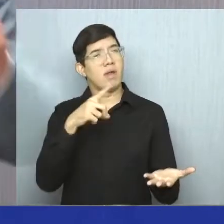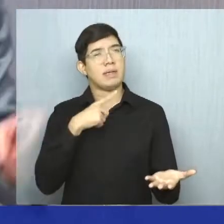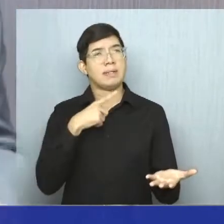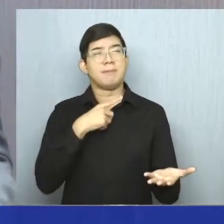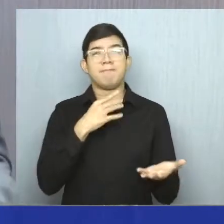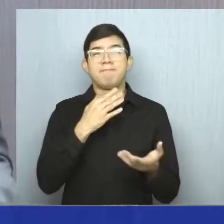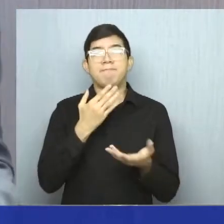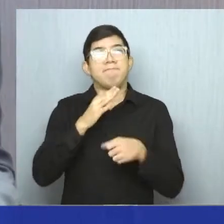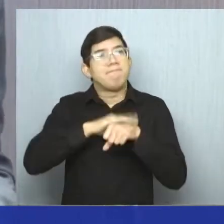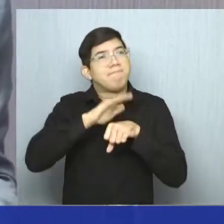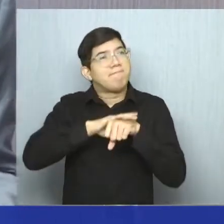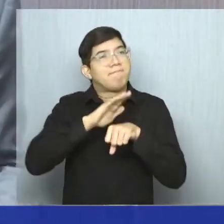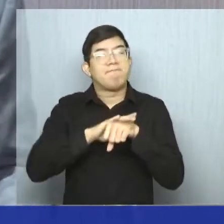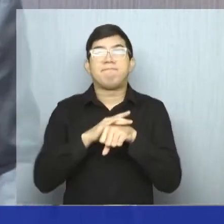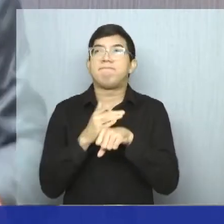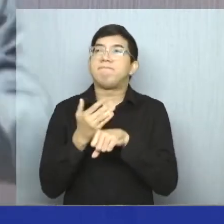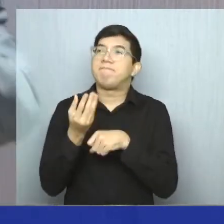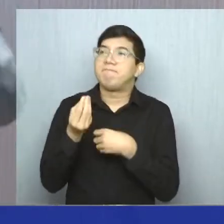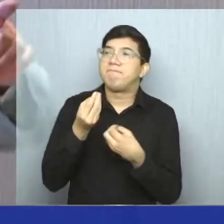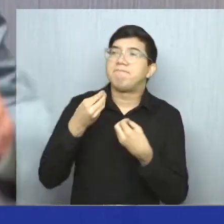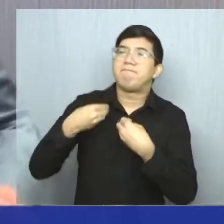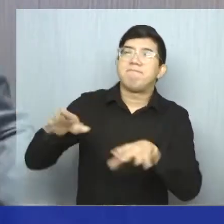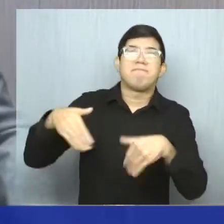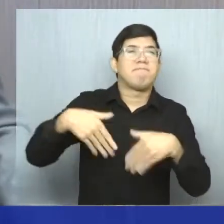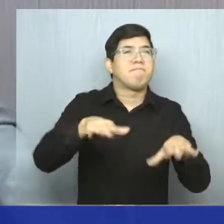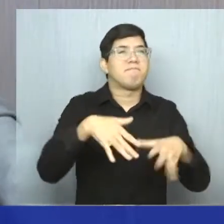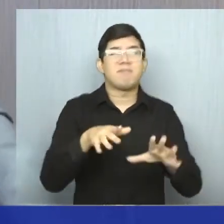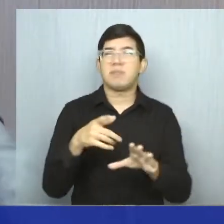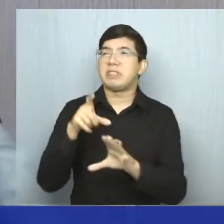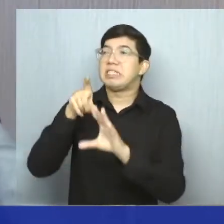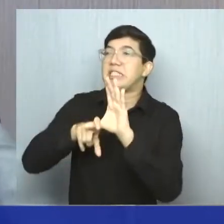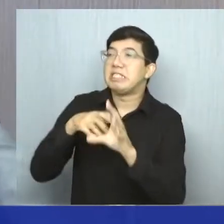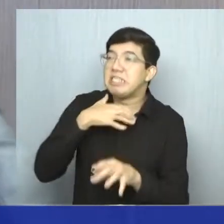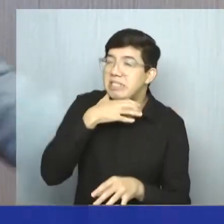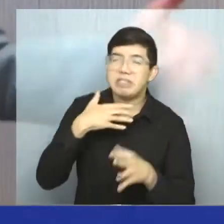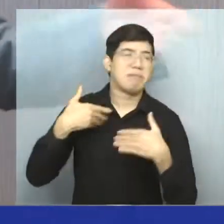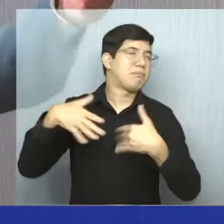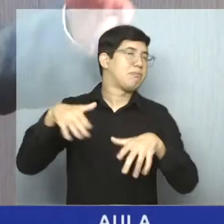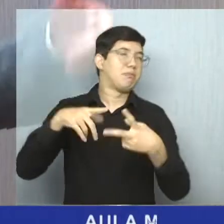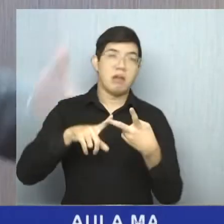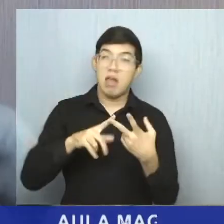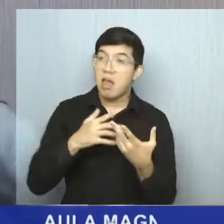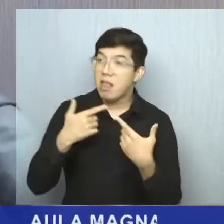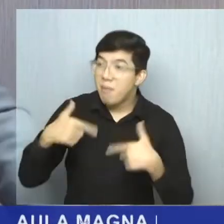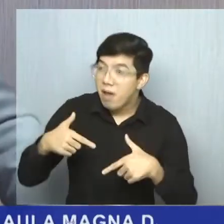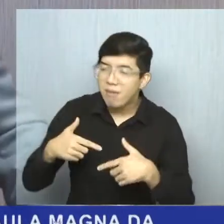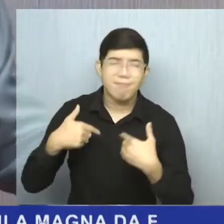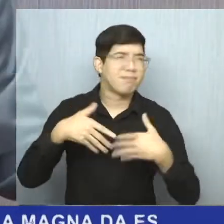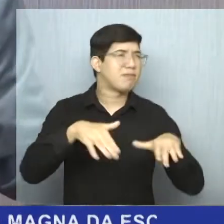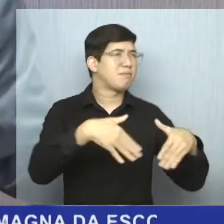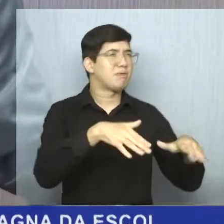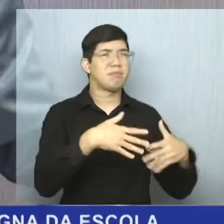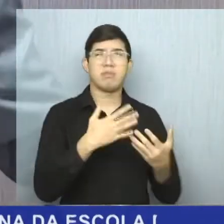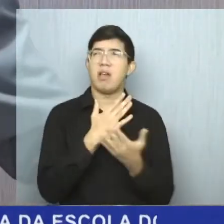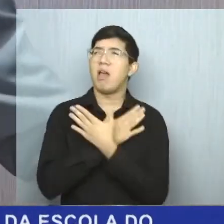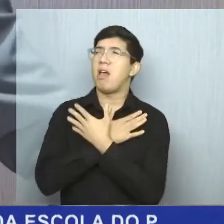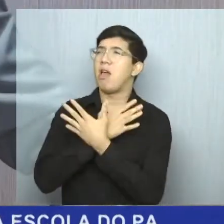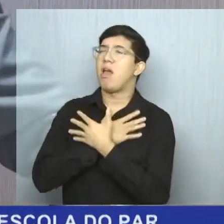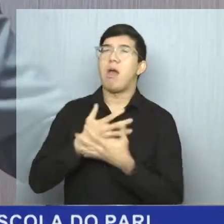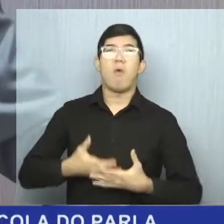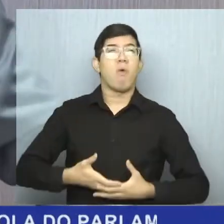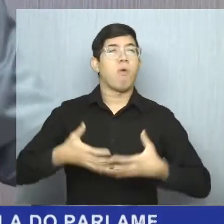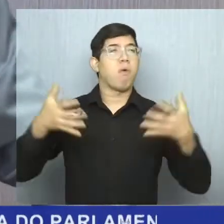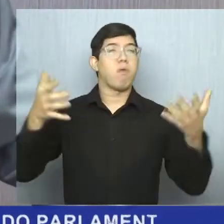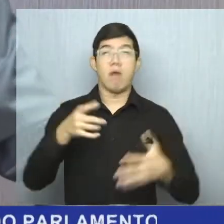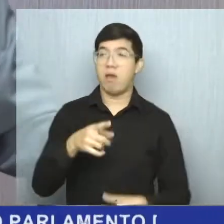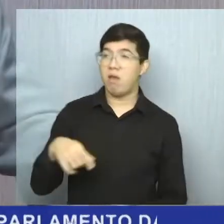família ou das empresas, esqueçam crescimento econômico, esqueçam emprego. E isto é o que está centralmente acontecendo. Quem pediu